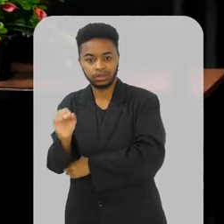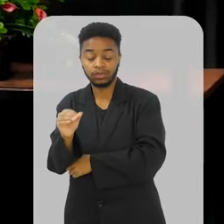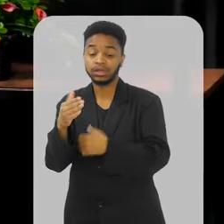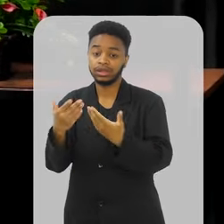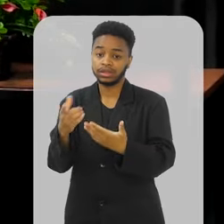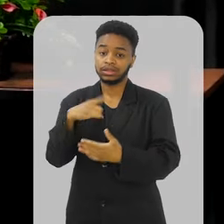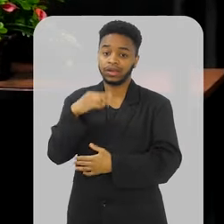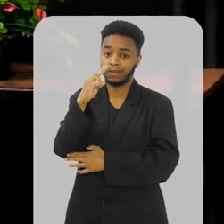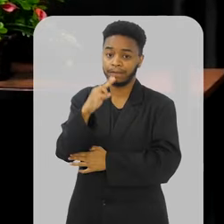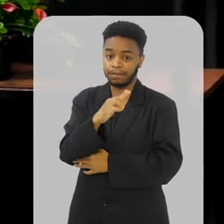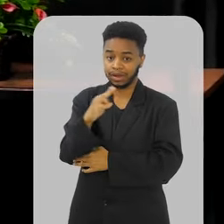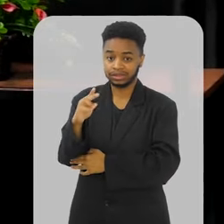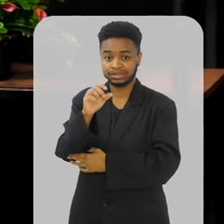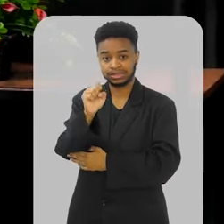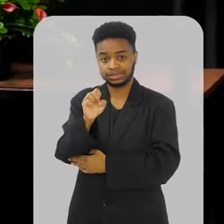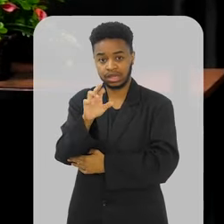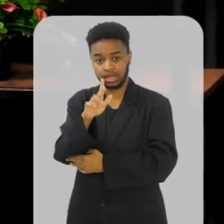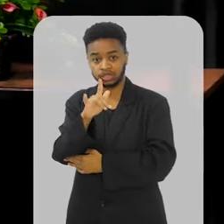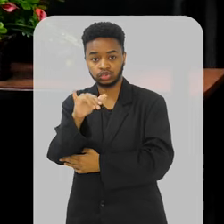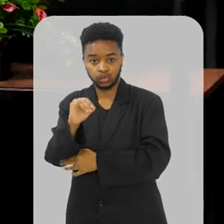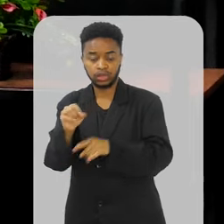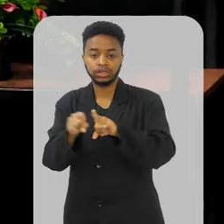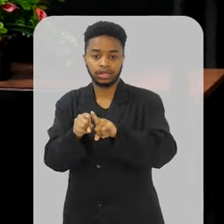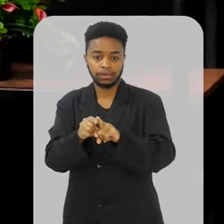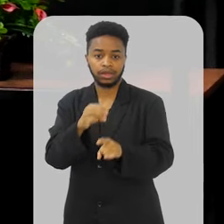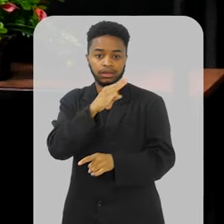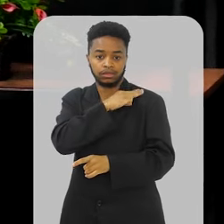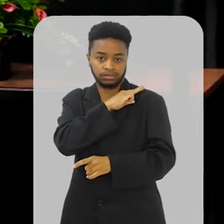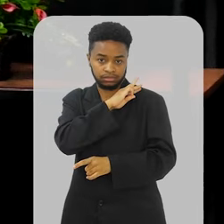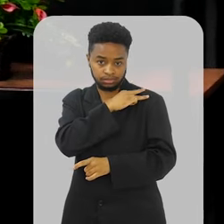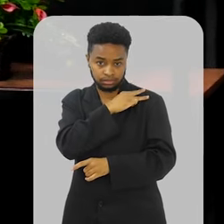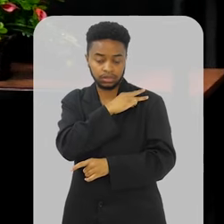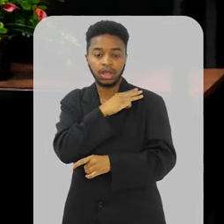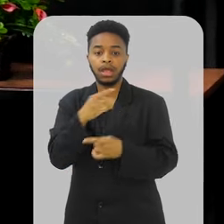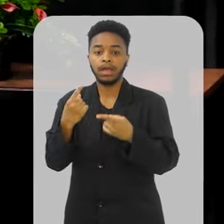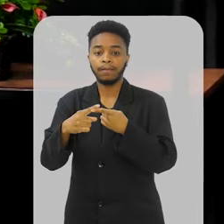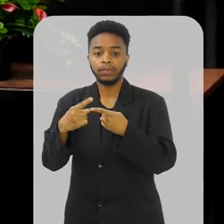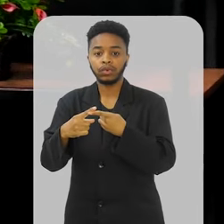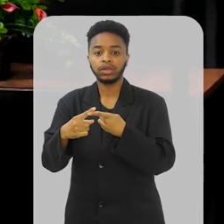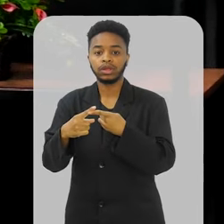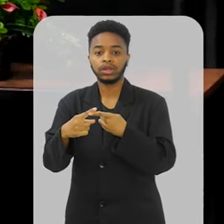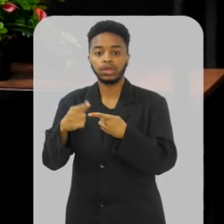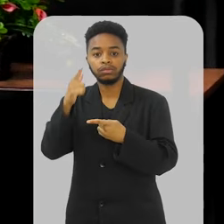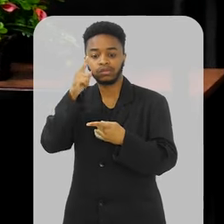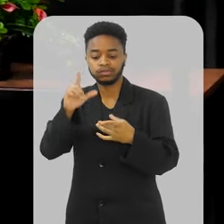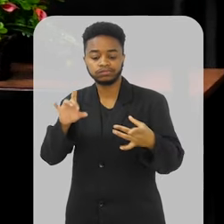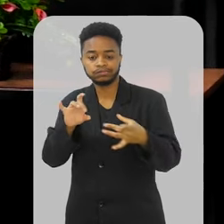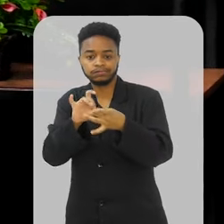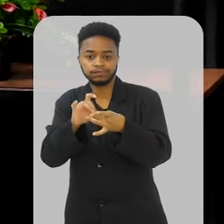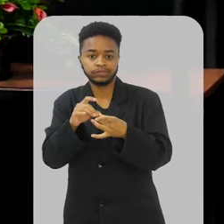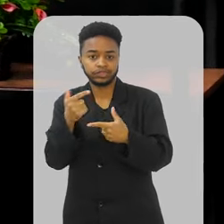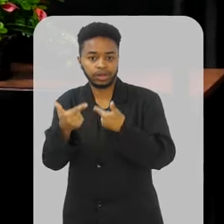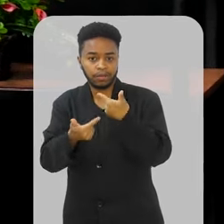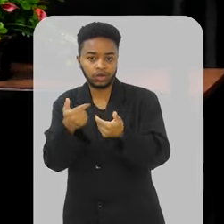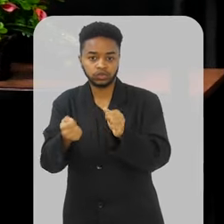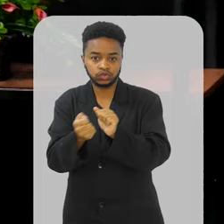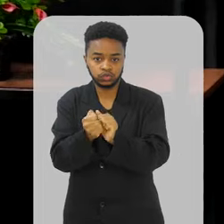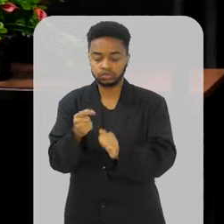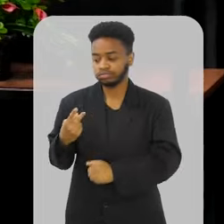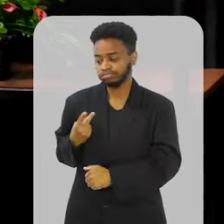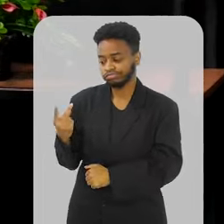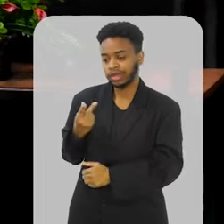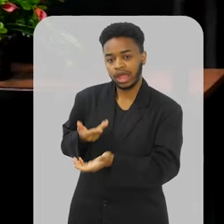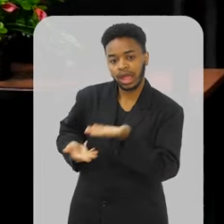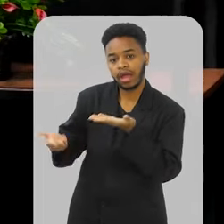tenho o Padre Sérgio Marcos que é um outro tenente coronel que a gente eh se completa o nosso trabalho a gente vai se